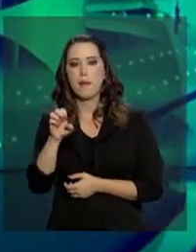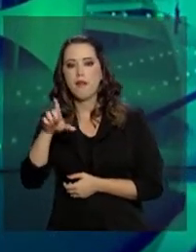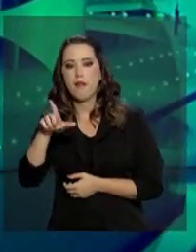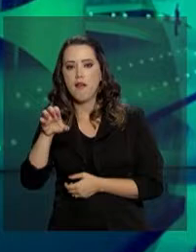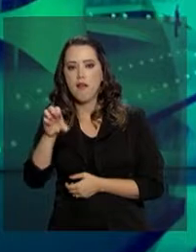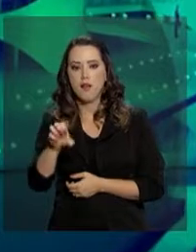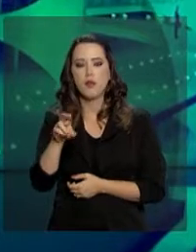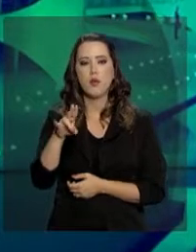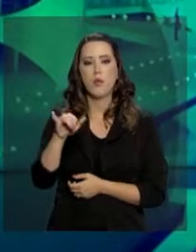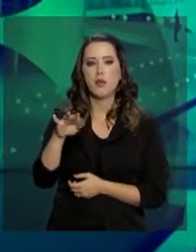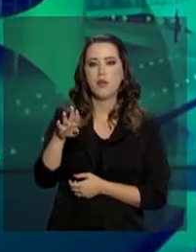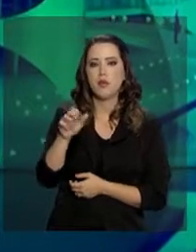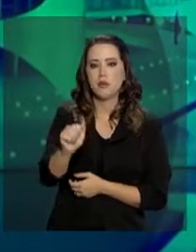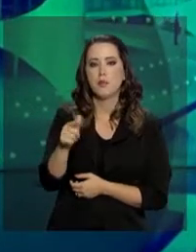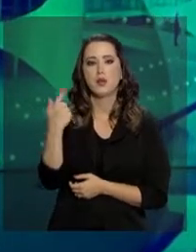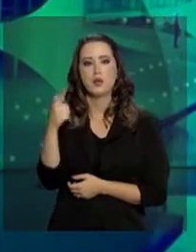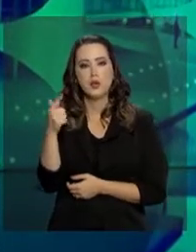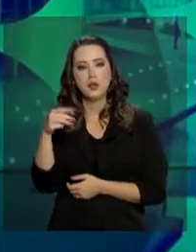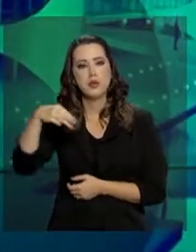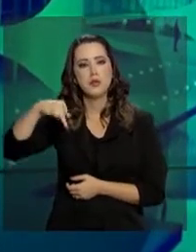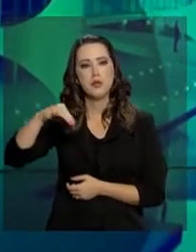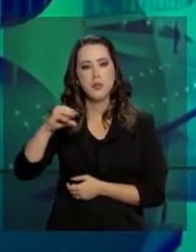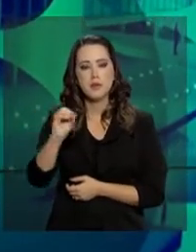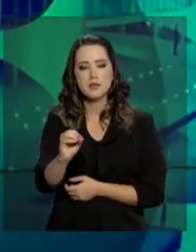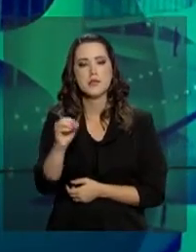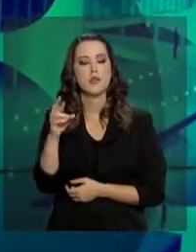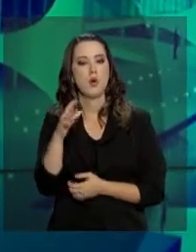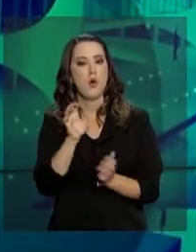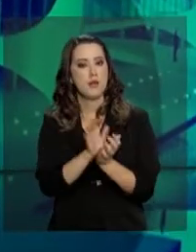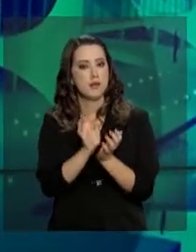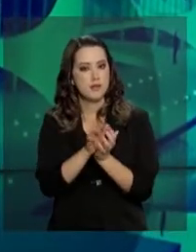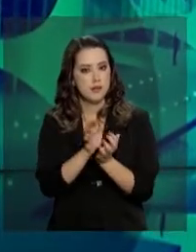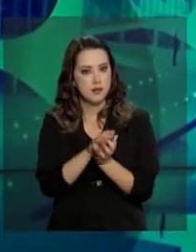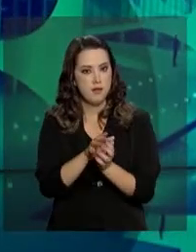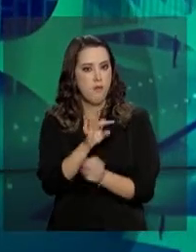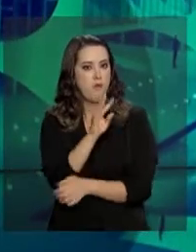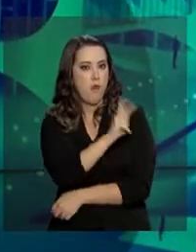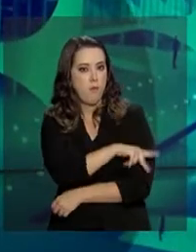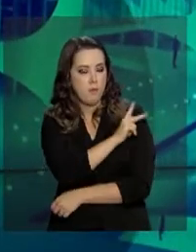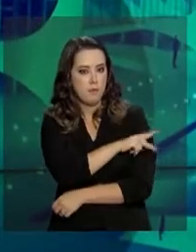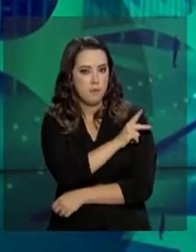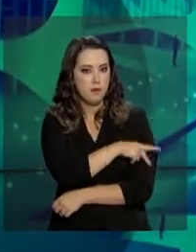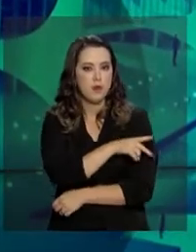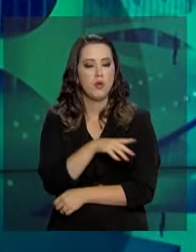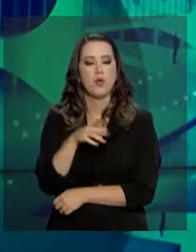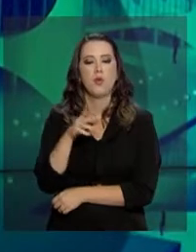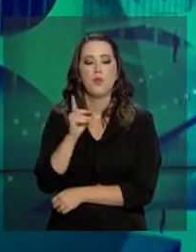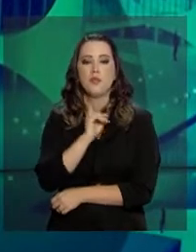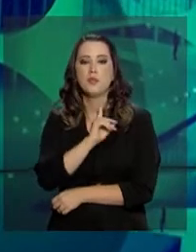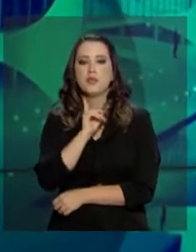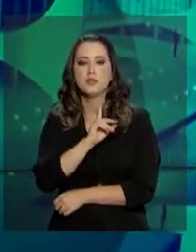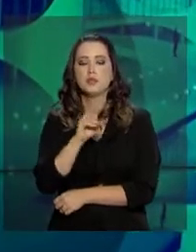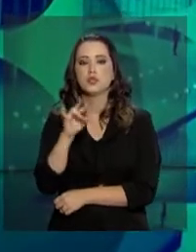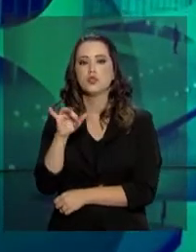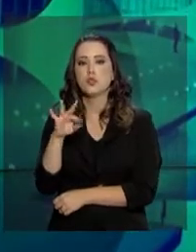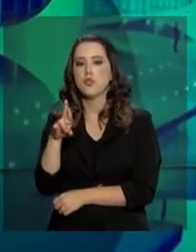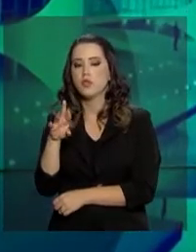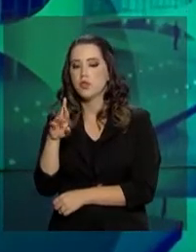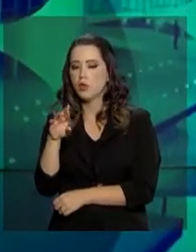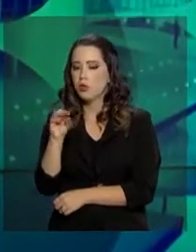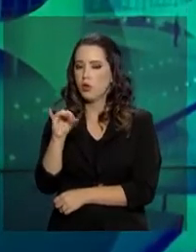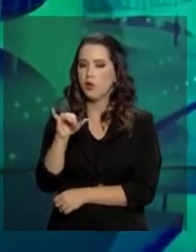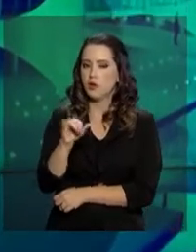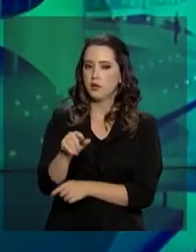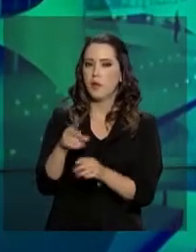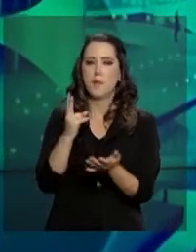Cuiabá, Goiânia, Maceió, Recife, Teresina, Uberlândia e Vitória. Eles vão funcionar no mesmo horário das urnas de votação, das